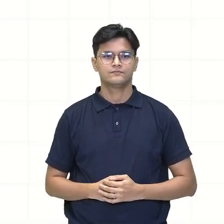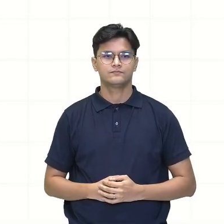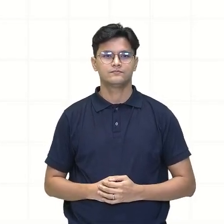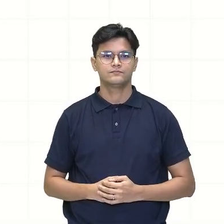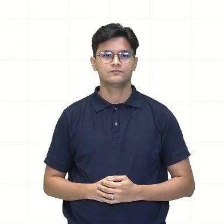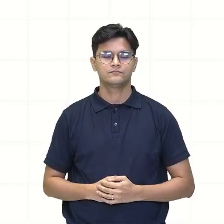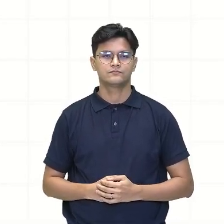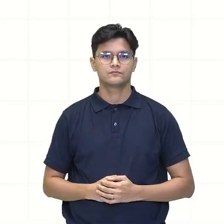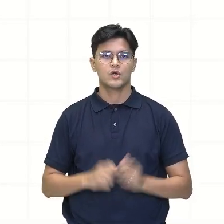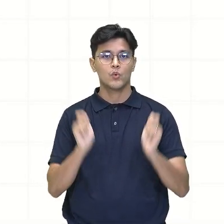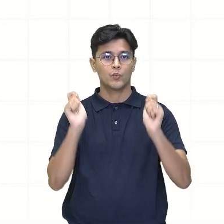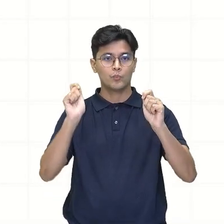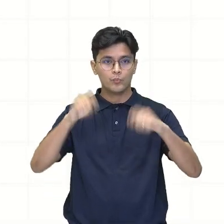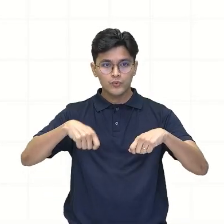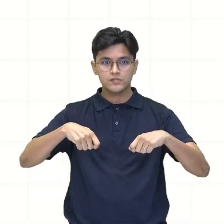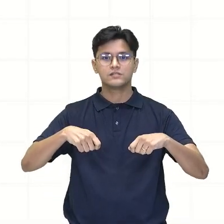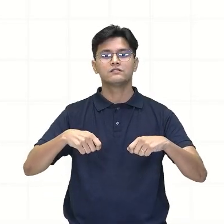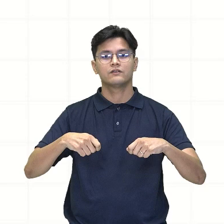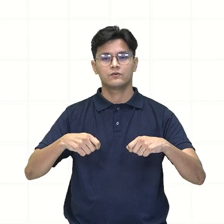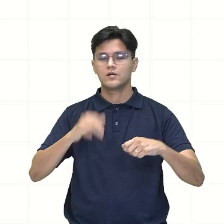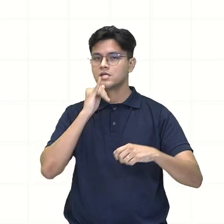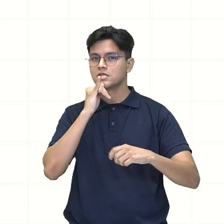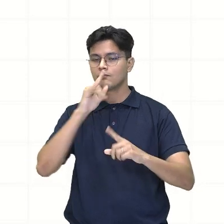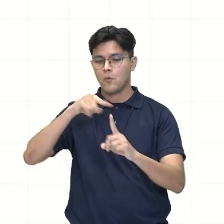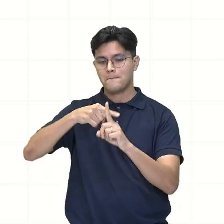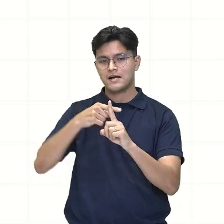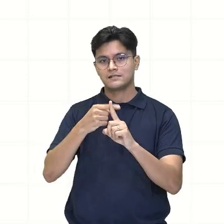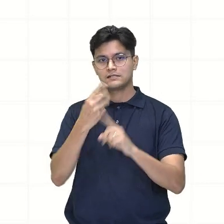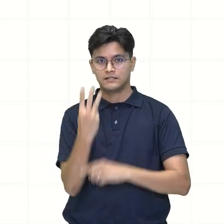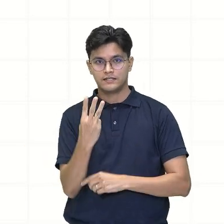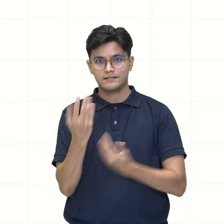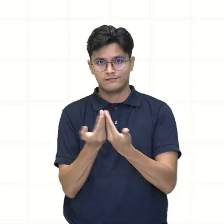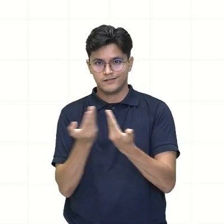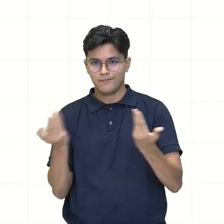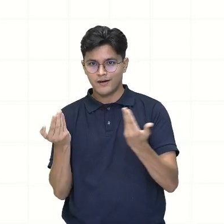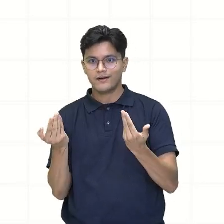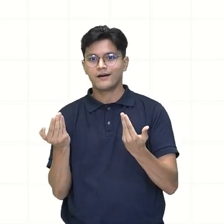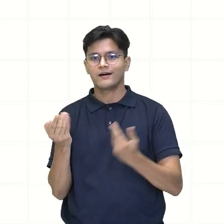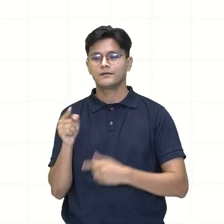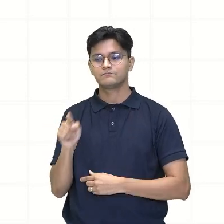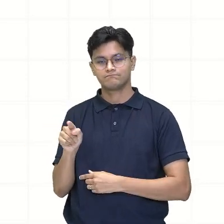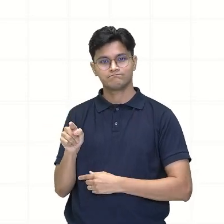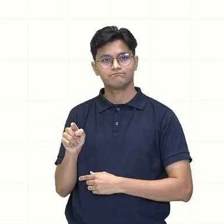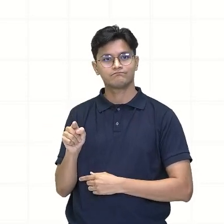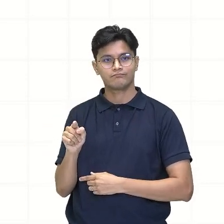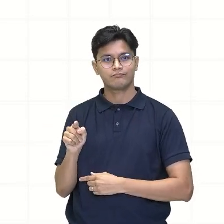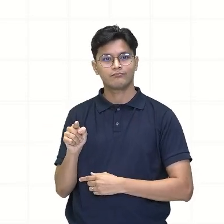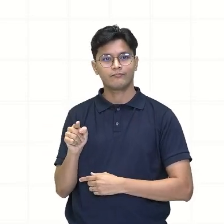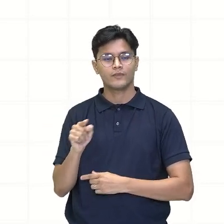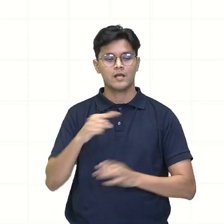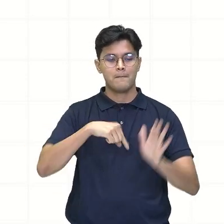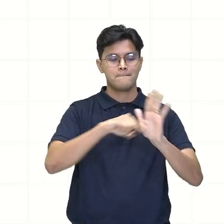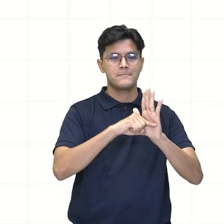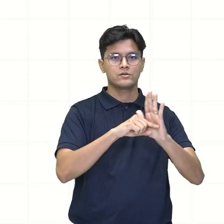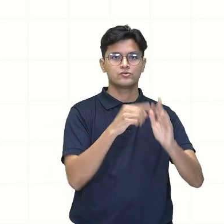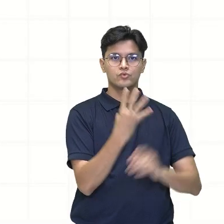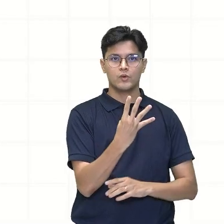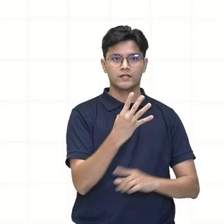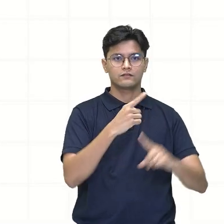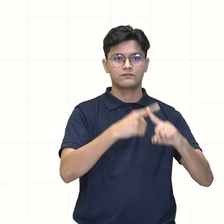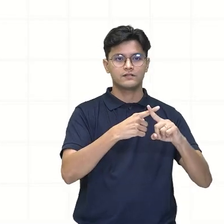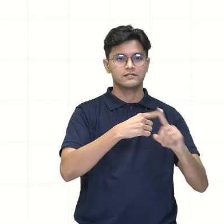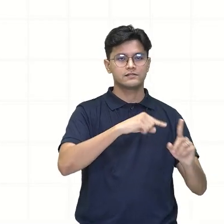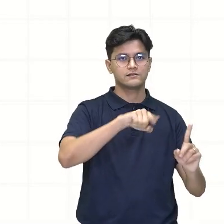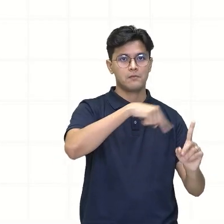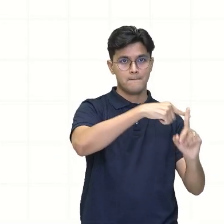separando aqui o mais 3, que vai multiplicar o menos 4 vezes o